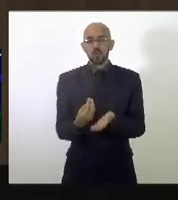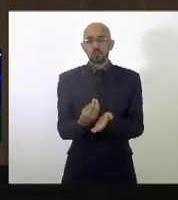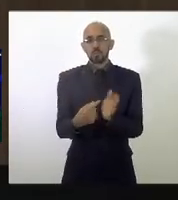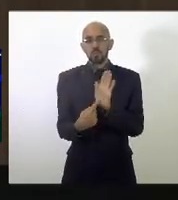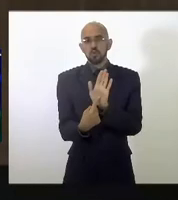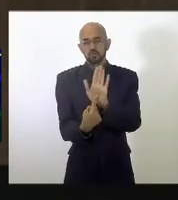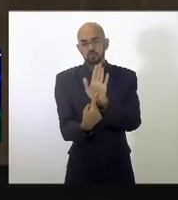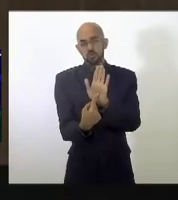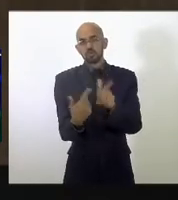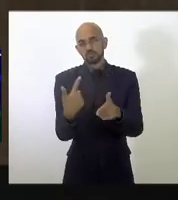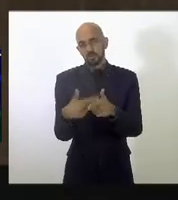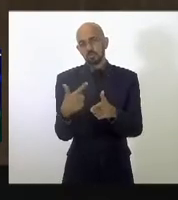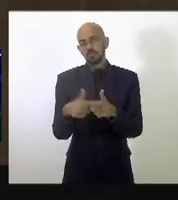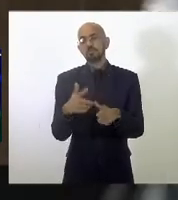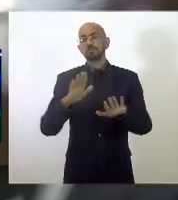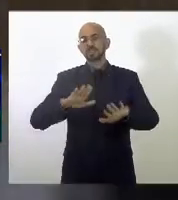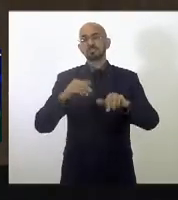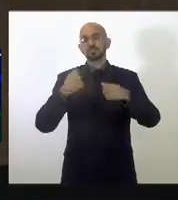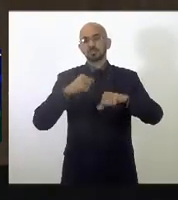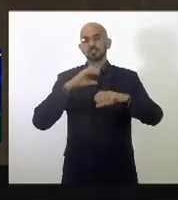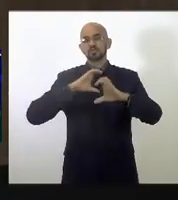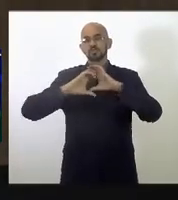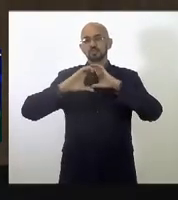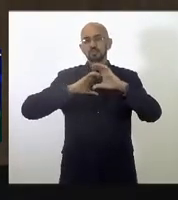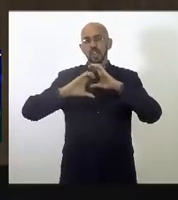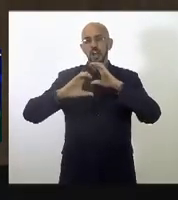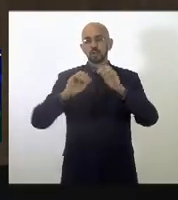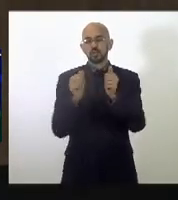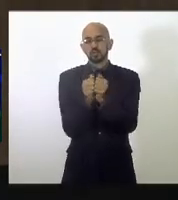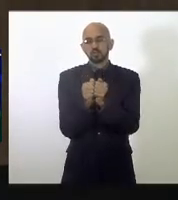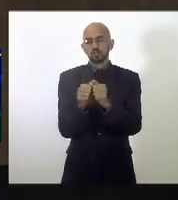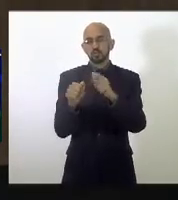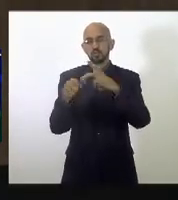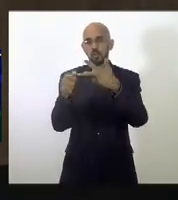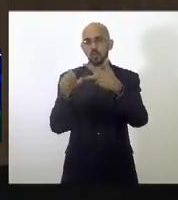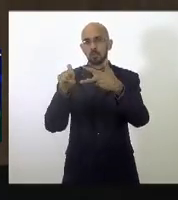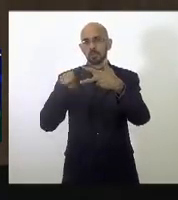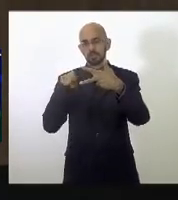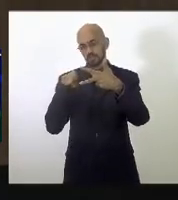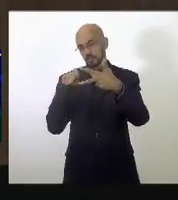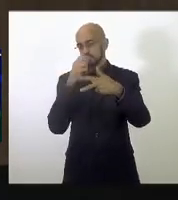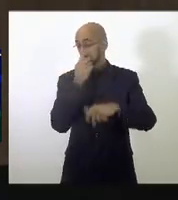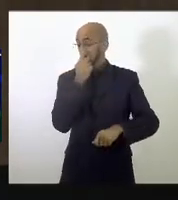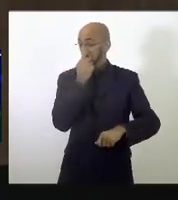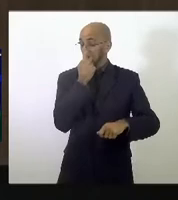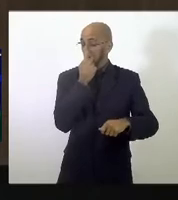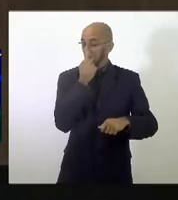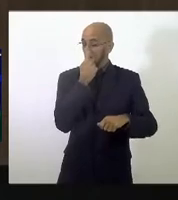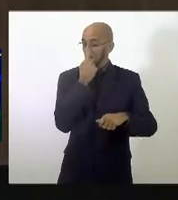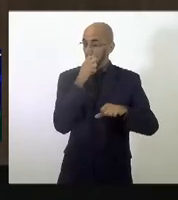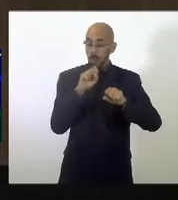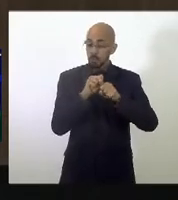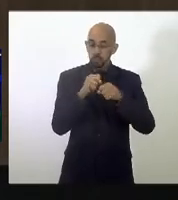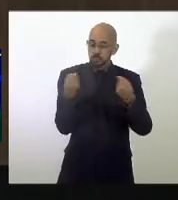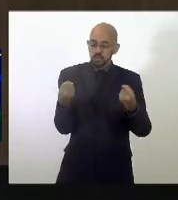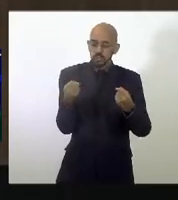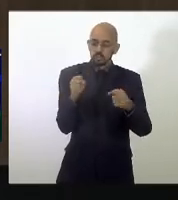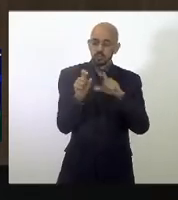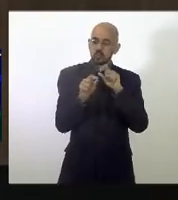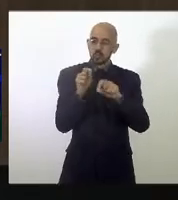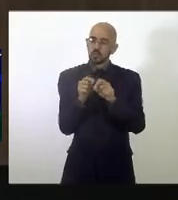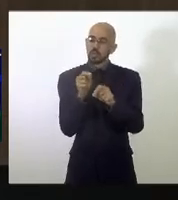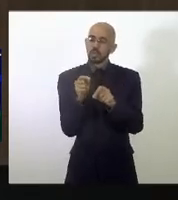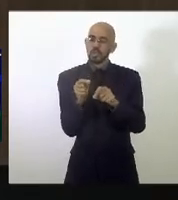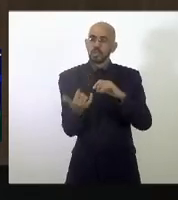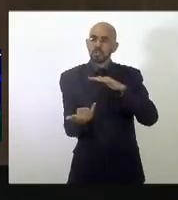a gente possa dialogar com o Poder Executivo. Não dá para uma organização social tratar